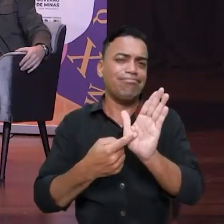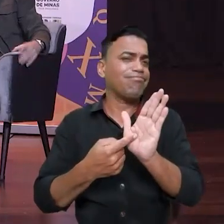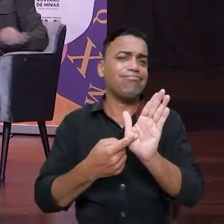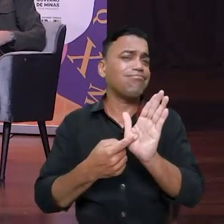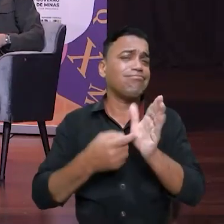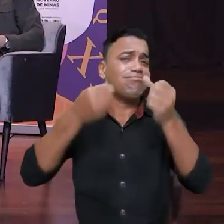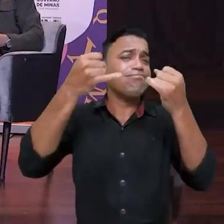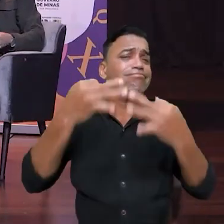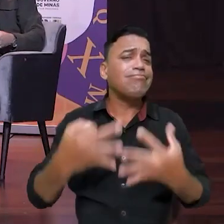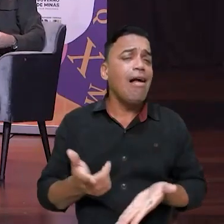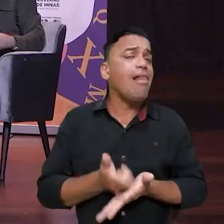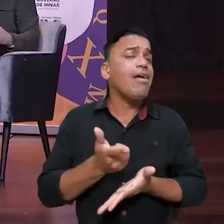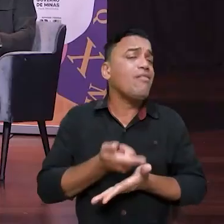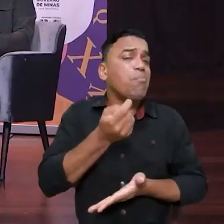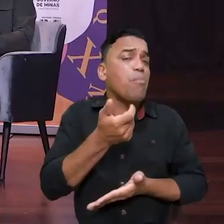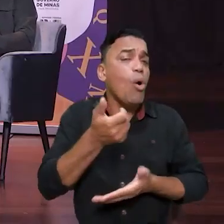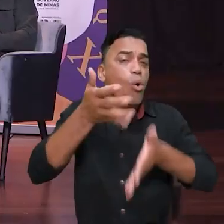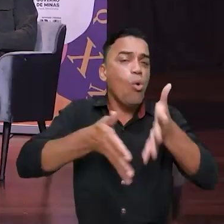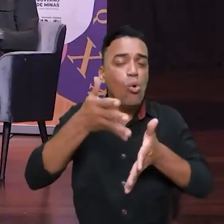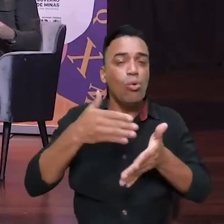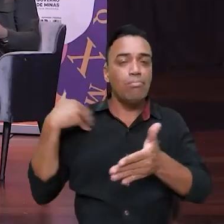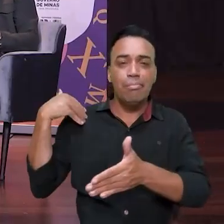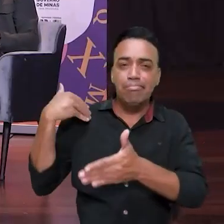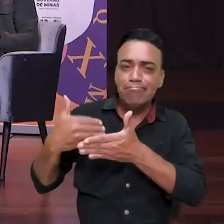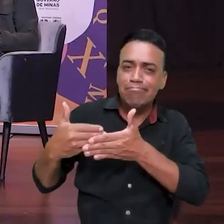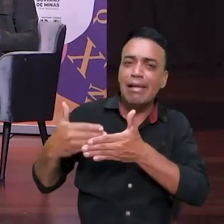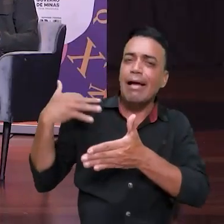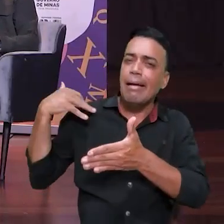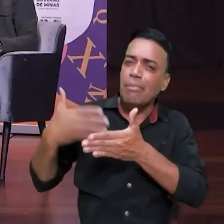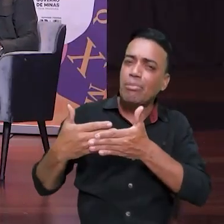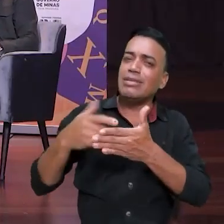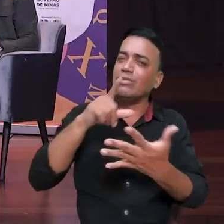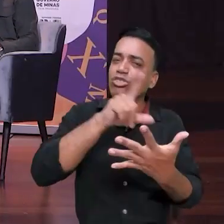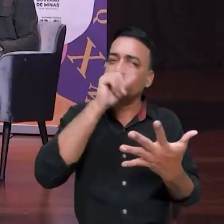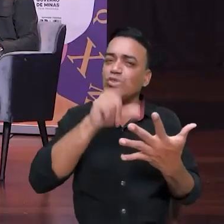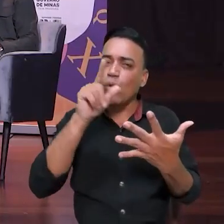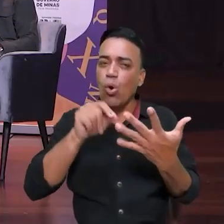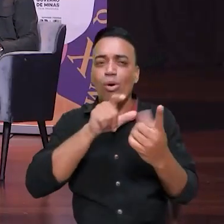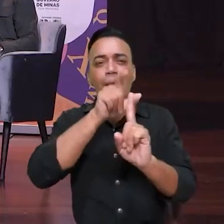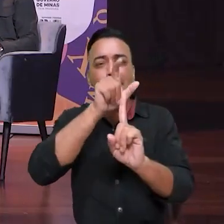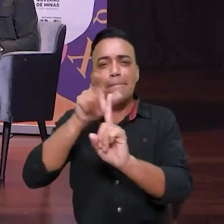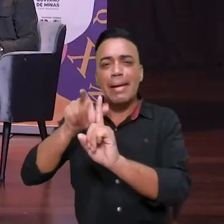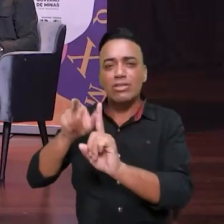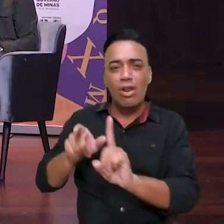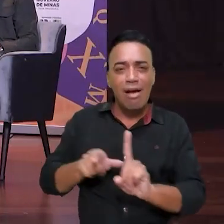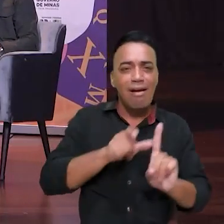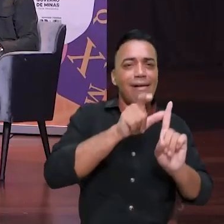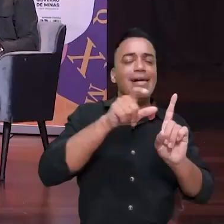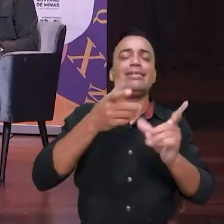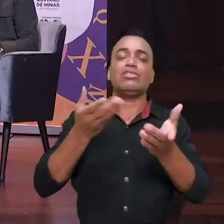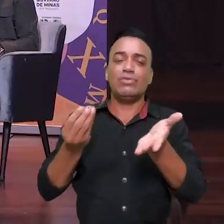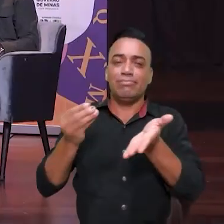livro para a gente, né? E também falar sobre esse processo de seleção desses personagens que iam entrar aqui, já que